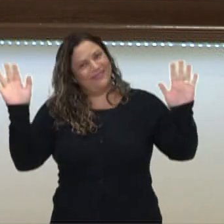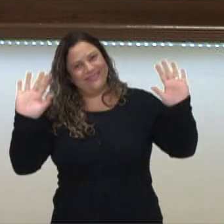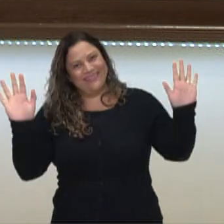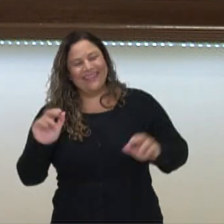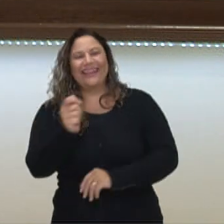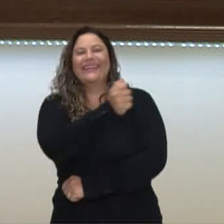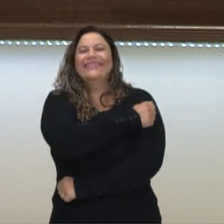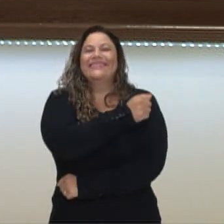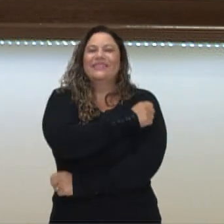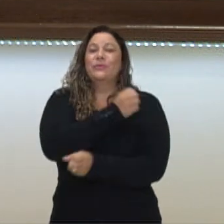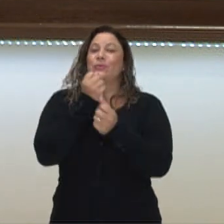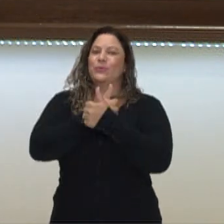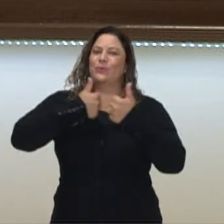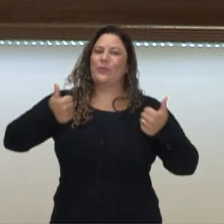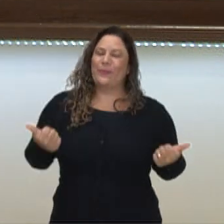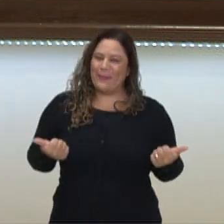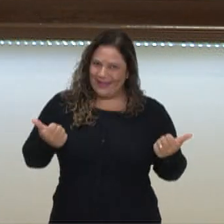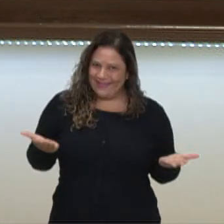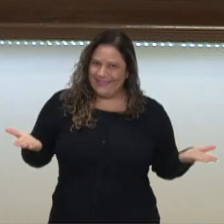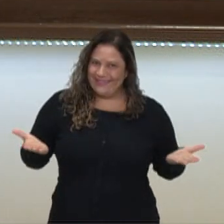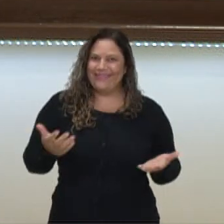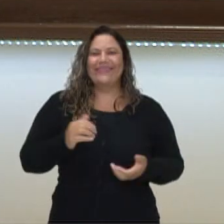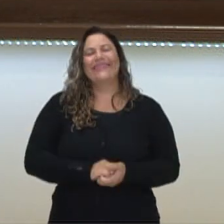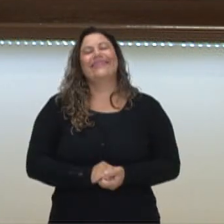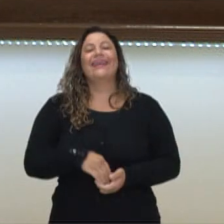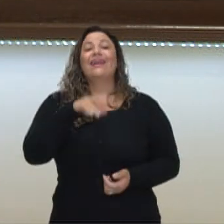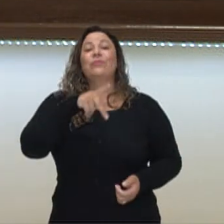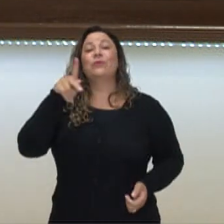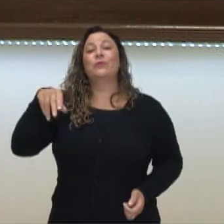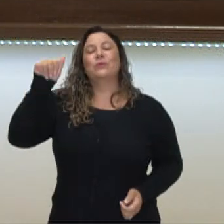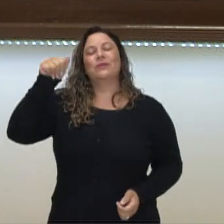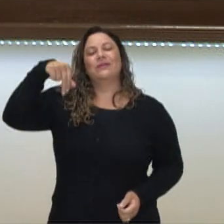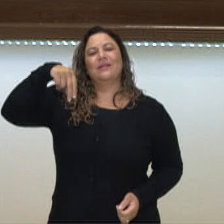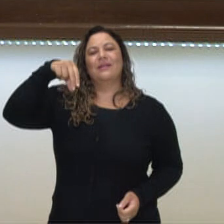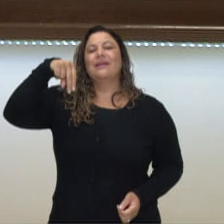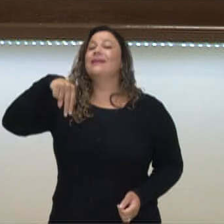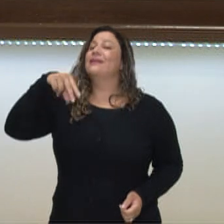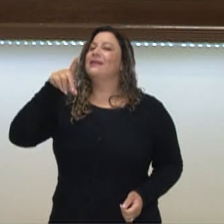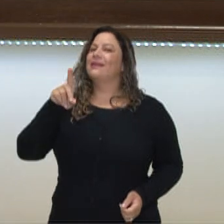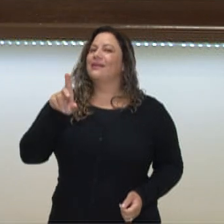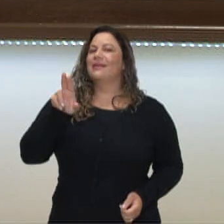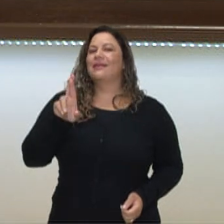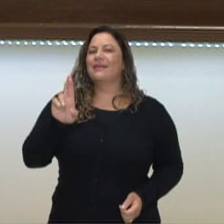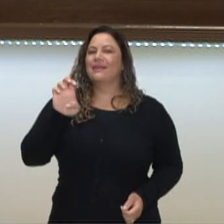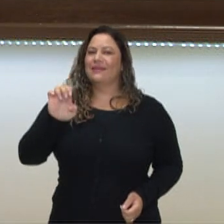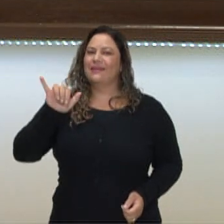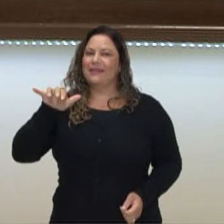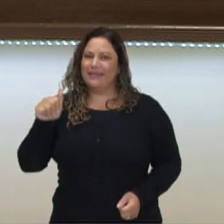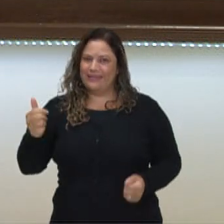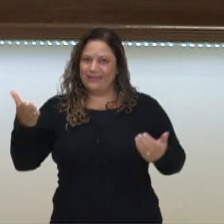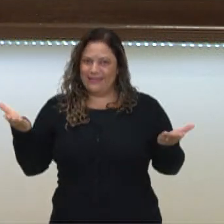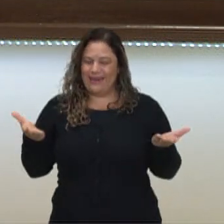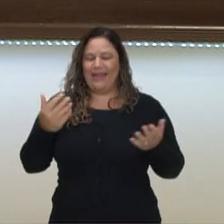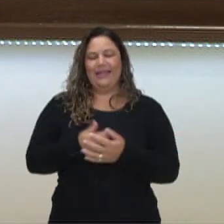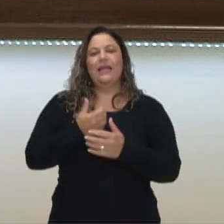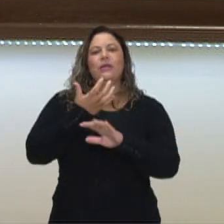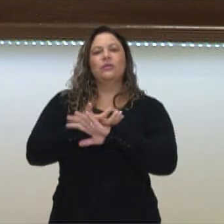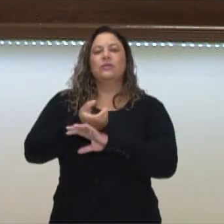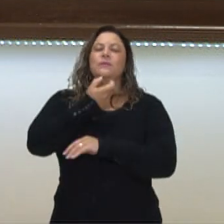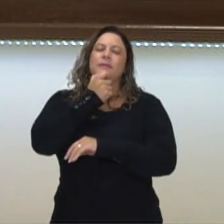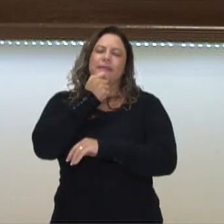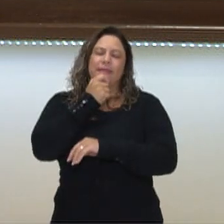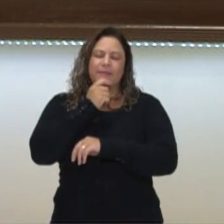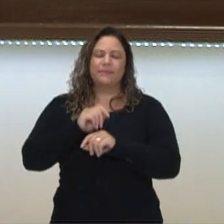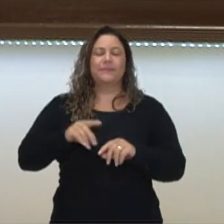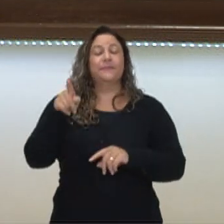Hello students, how are you? I'm teacher Andrea and you are welcome to the English class. Vocês são